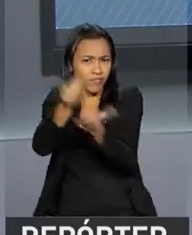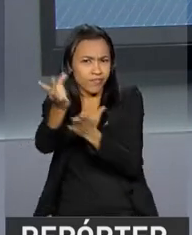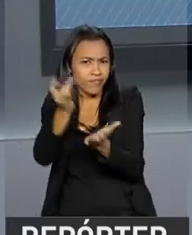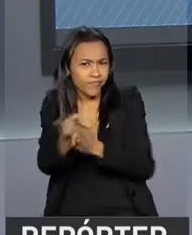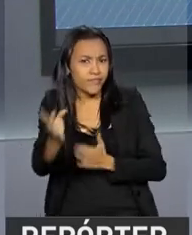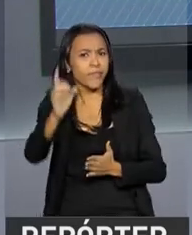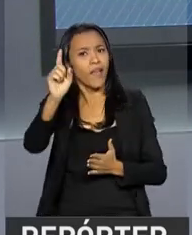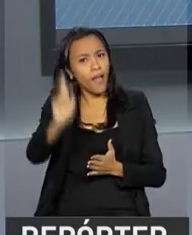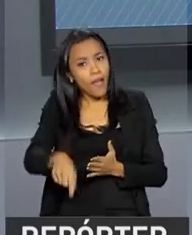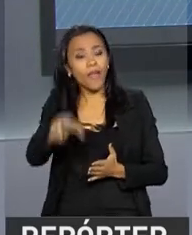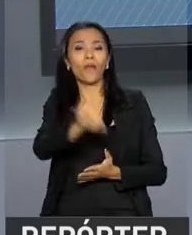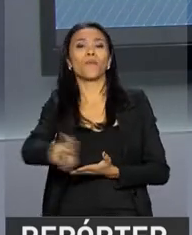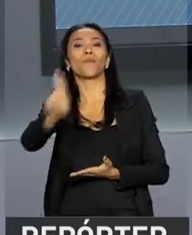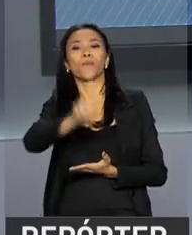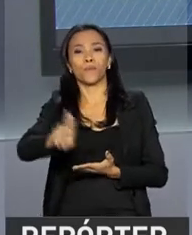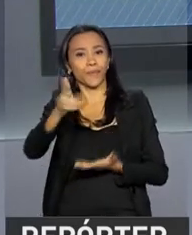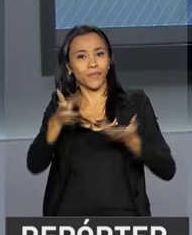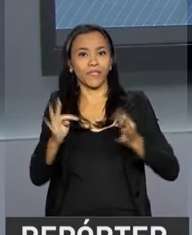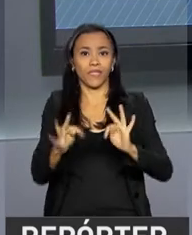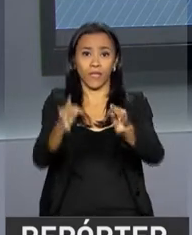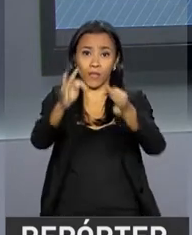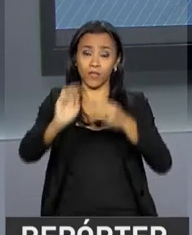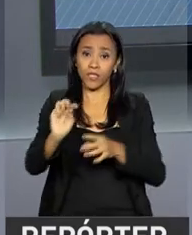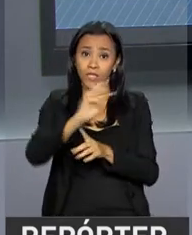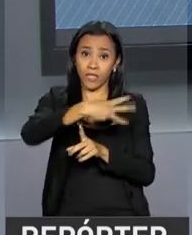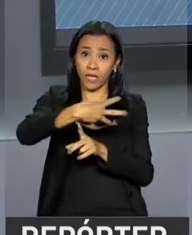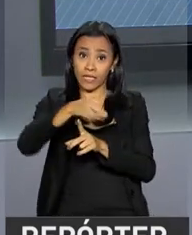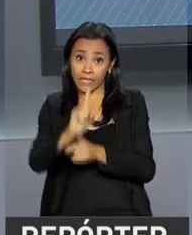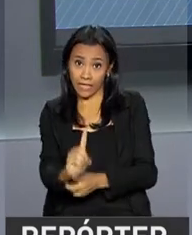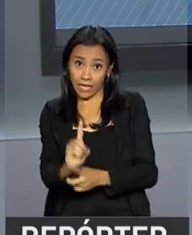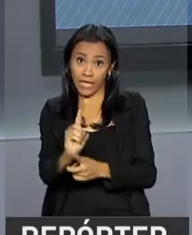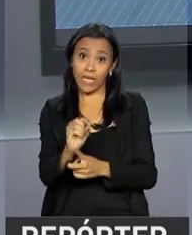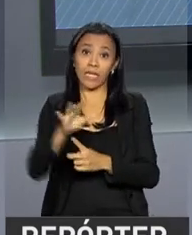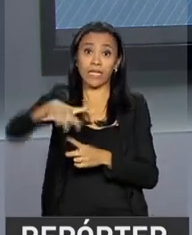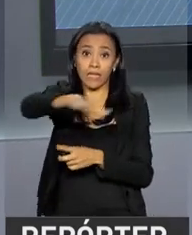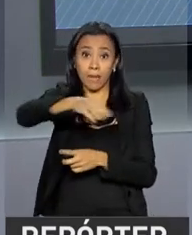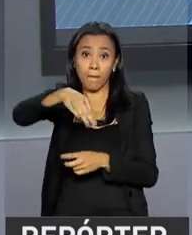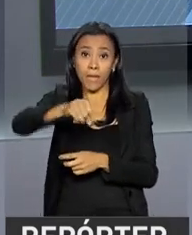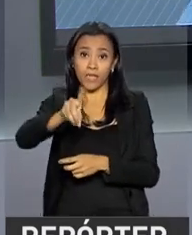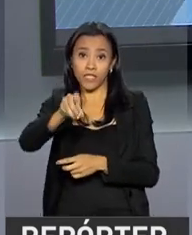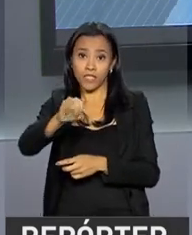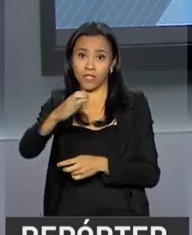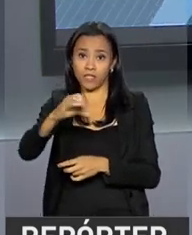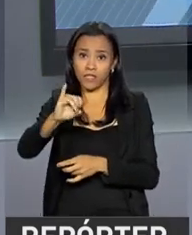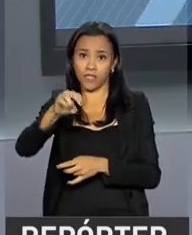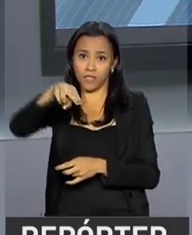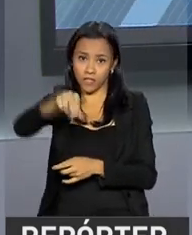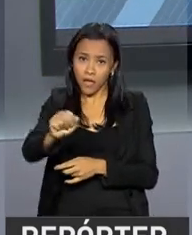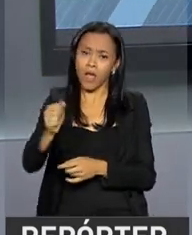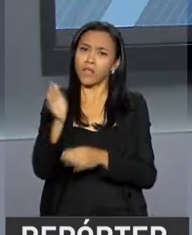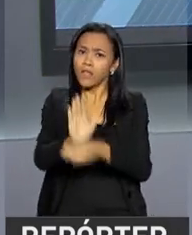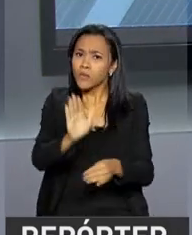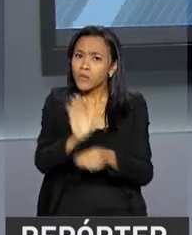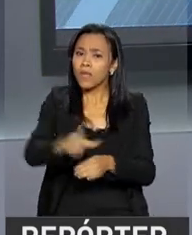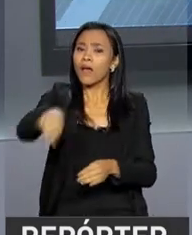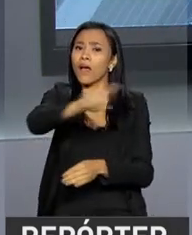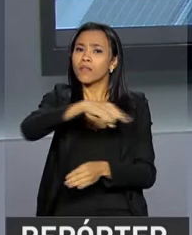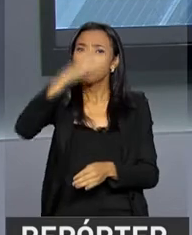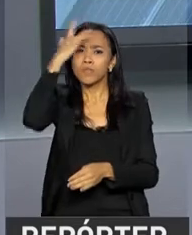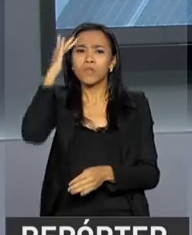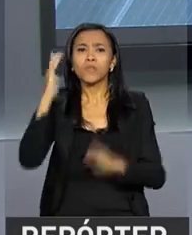do uso da tecnologia 3d na medicina um novo equipamento tem ajudado os pacientes do instituto